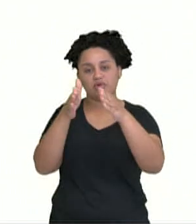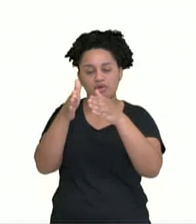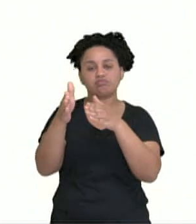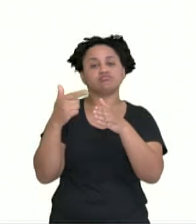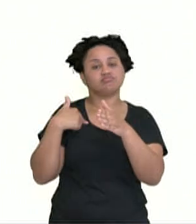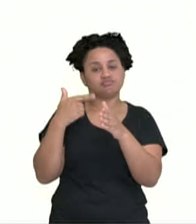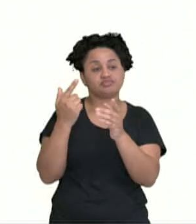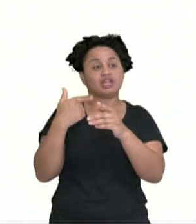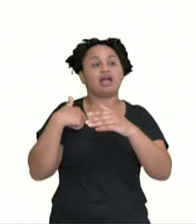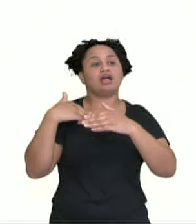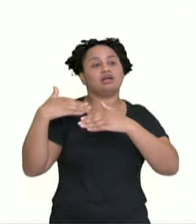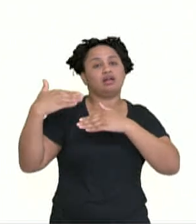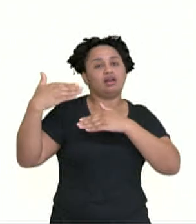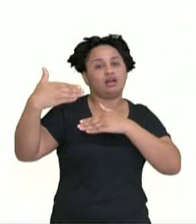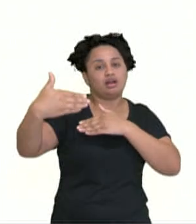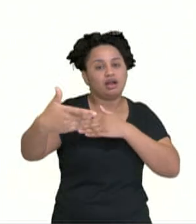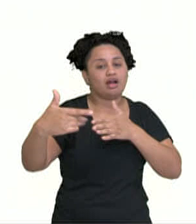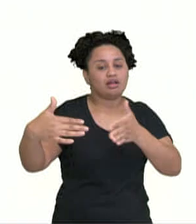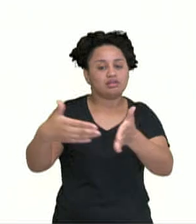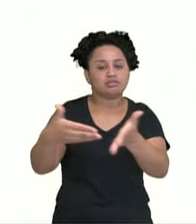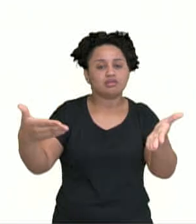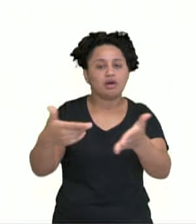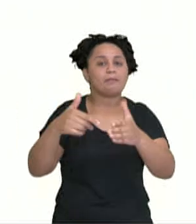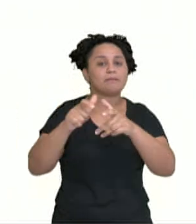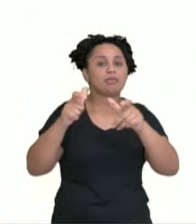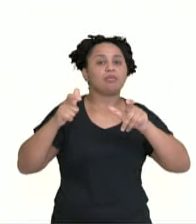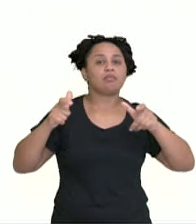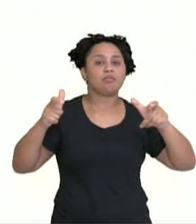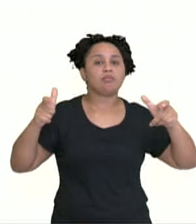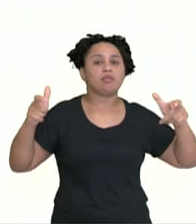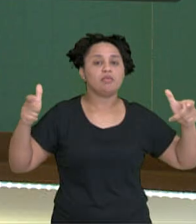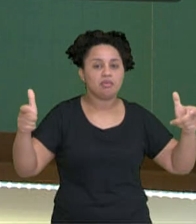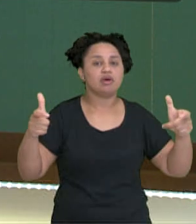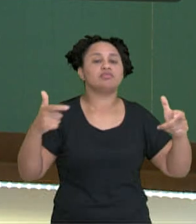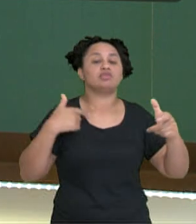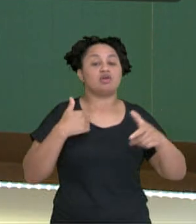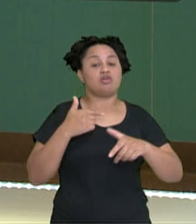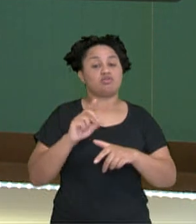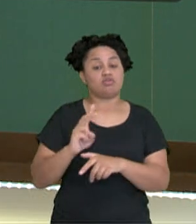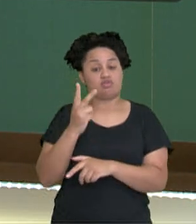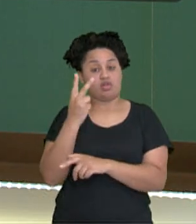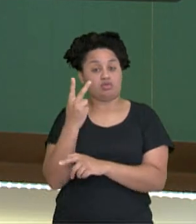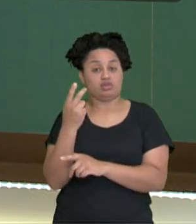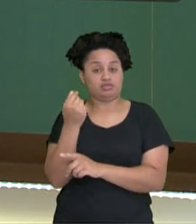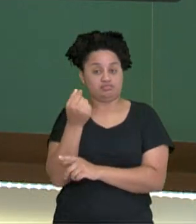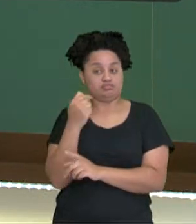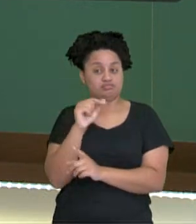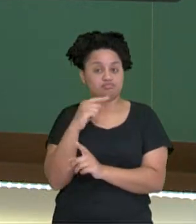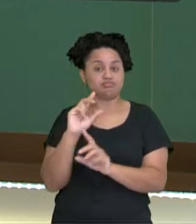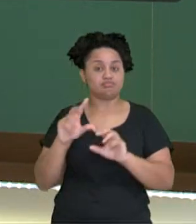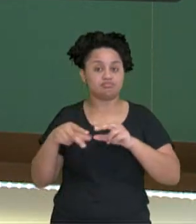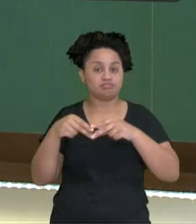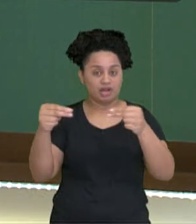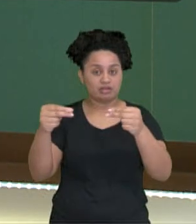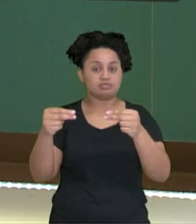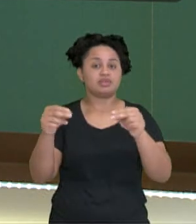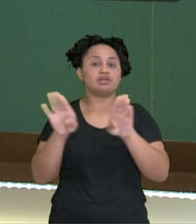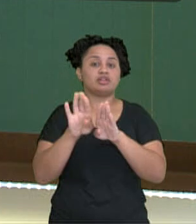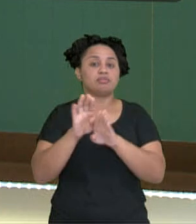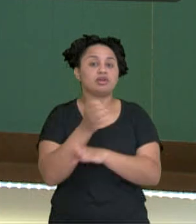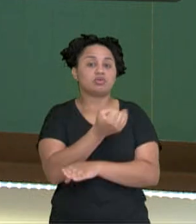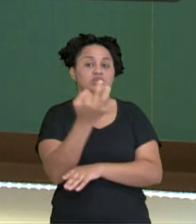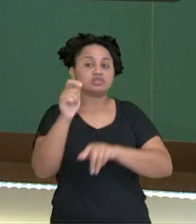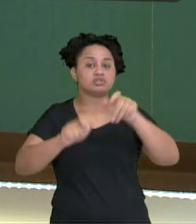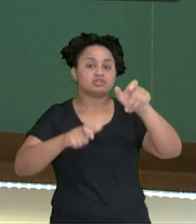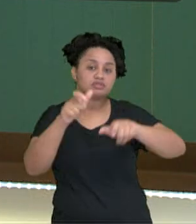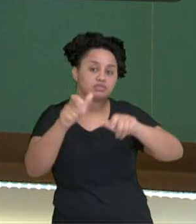foi aumentando, a competição só foi aumentando, tanto nos valores que foram distribuídos de prêmio, número de